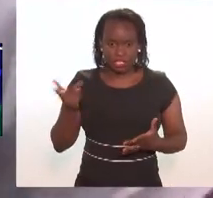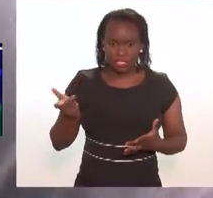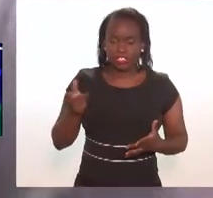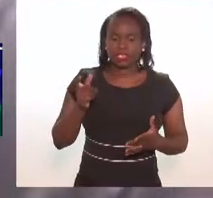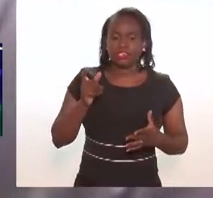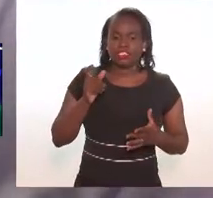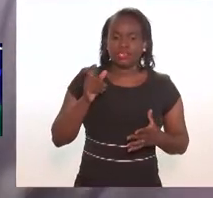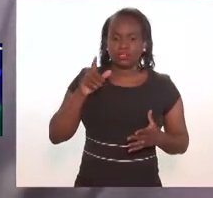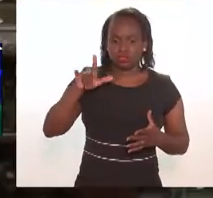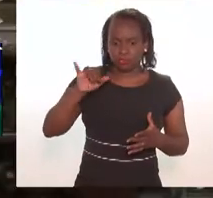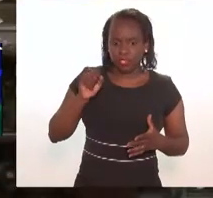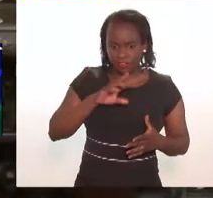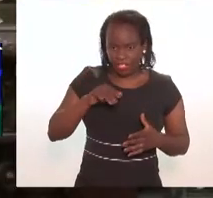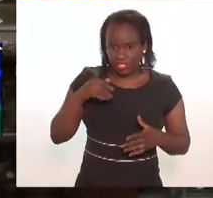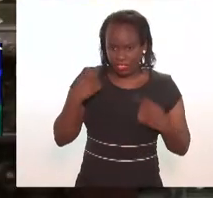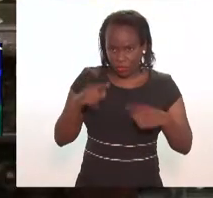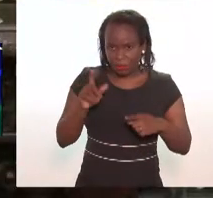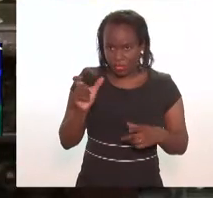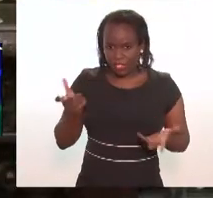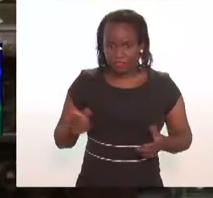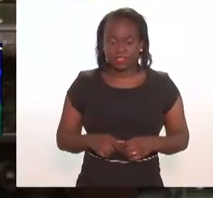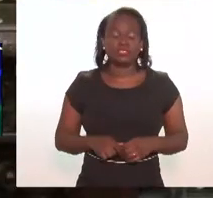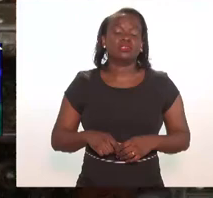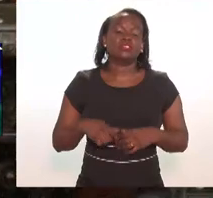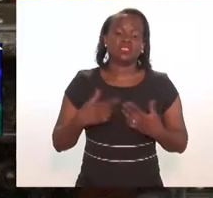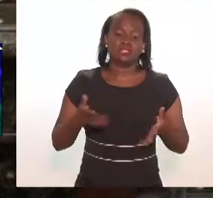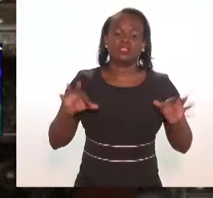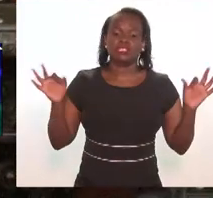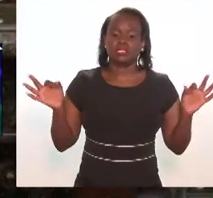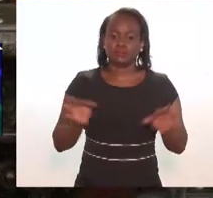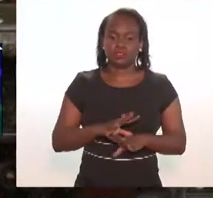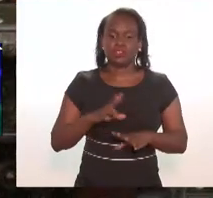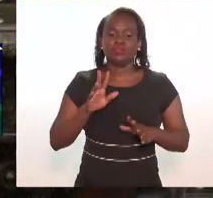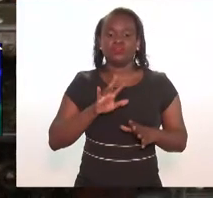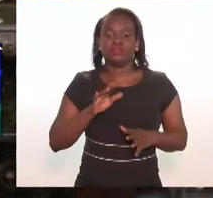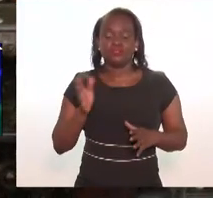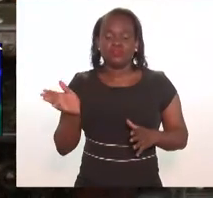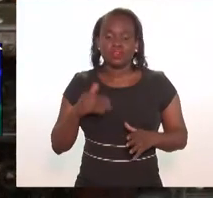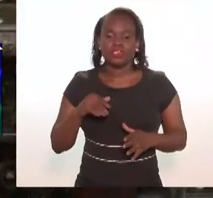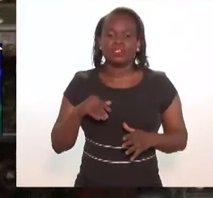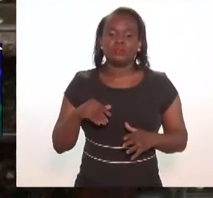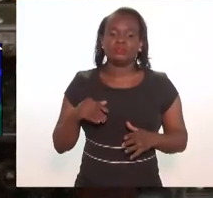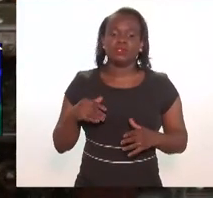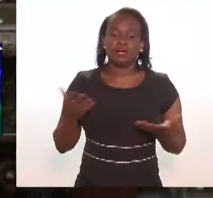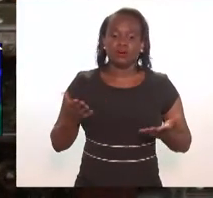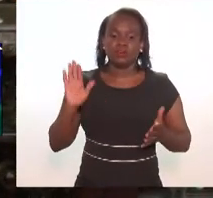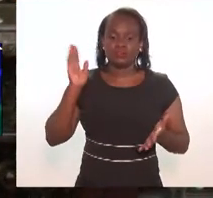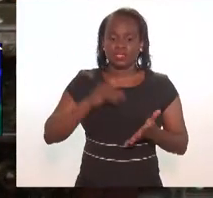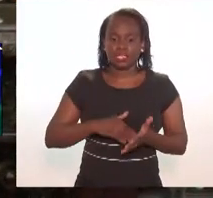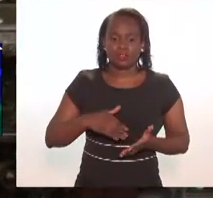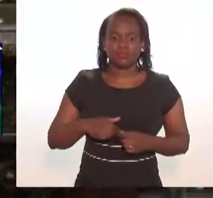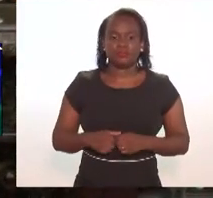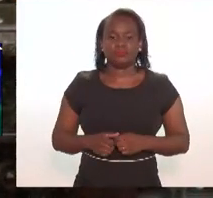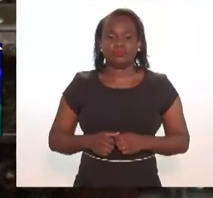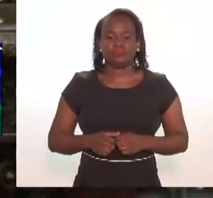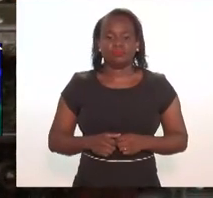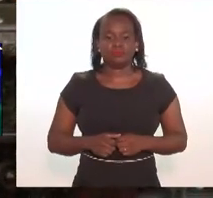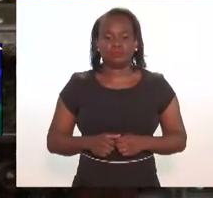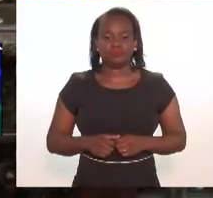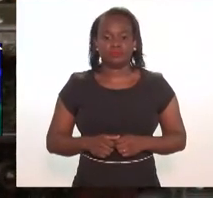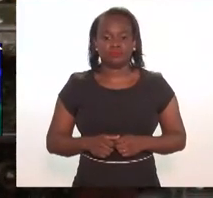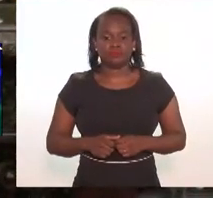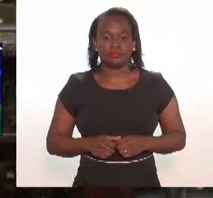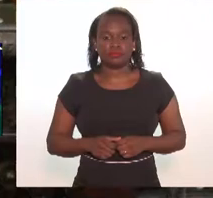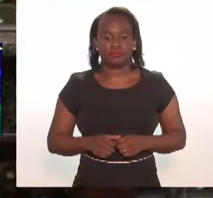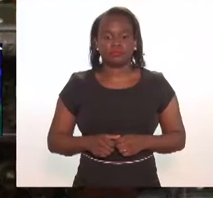palavra voucher? Está encerrada. Vamos ao... expediente final.